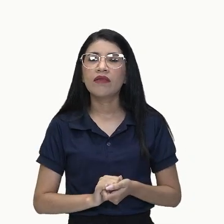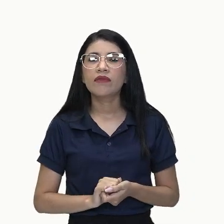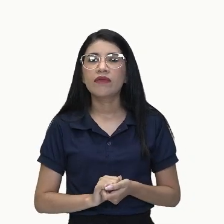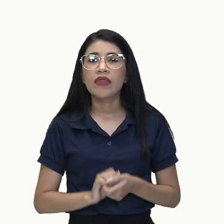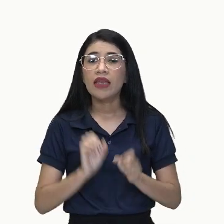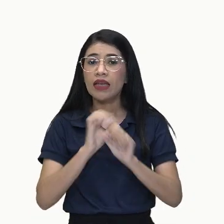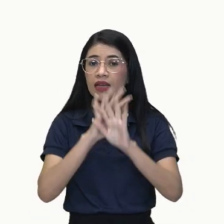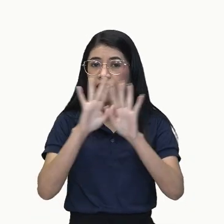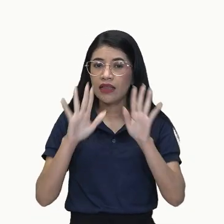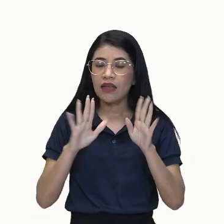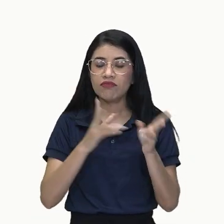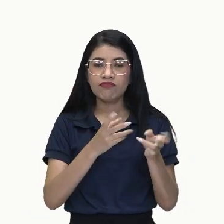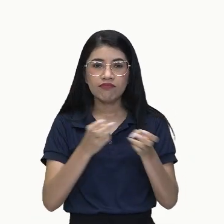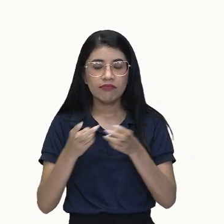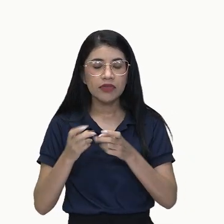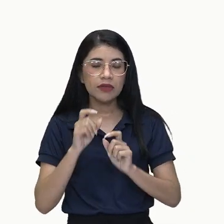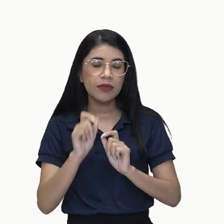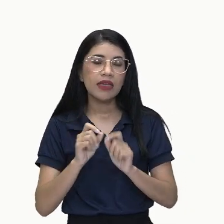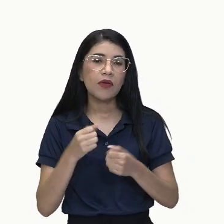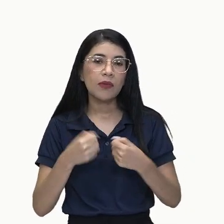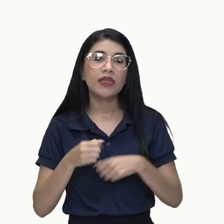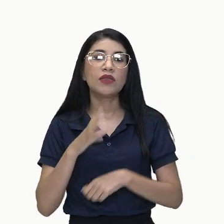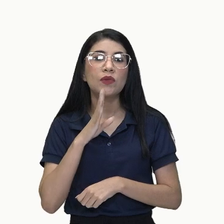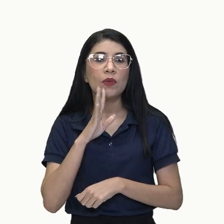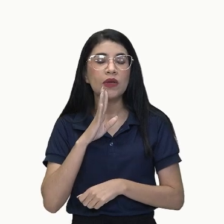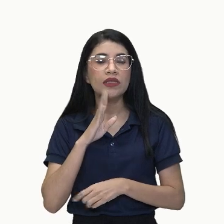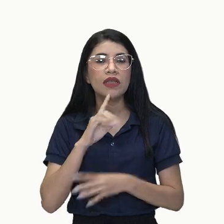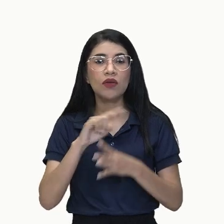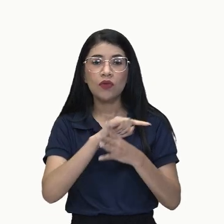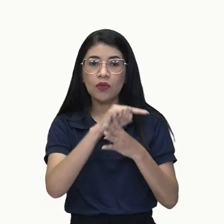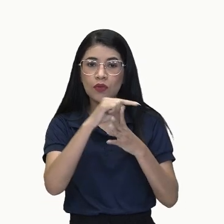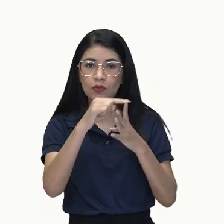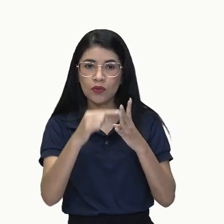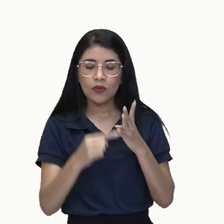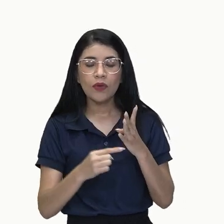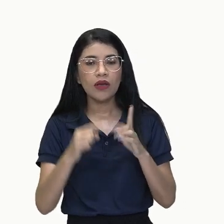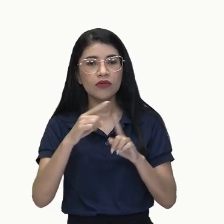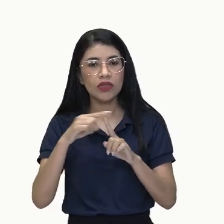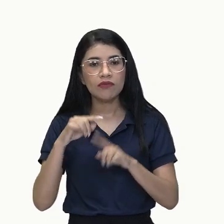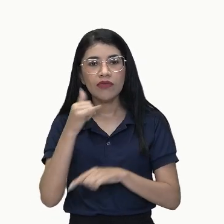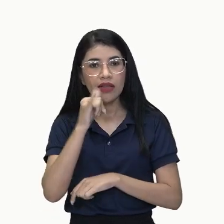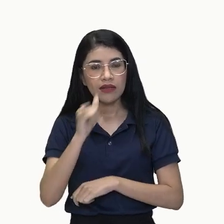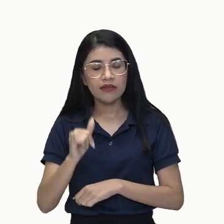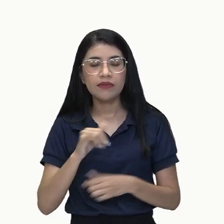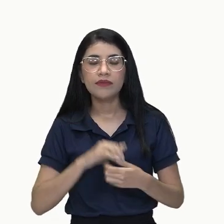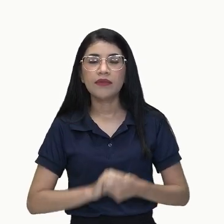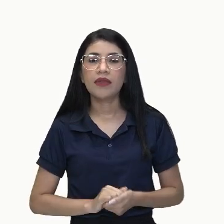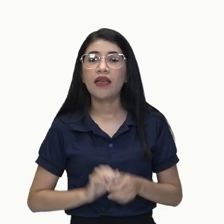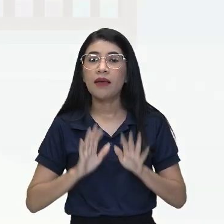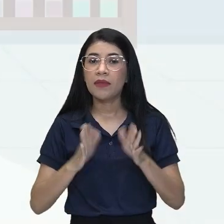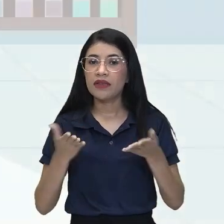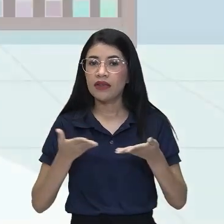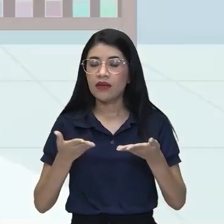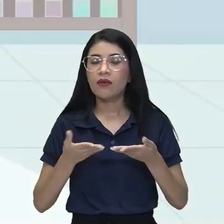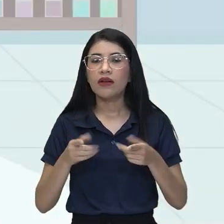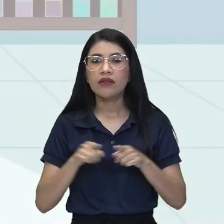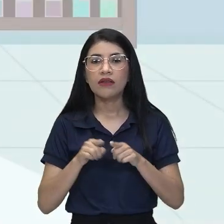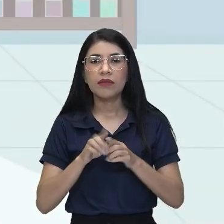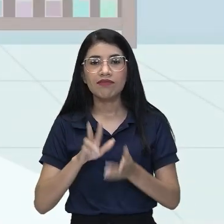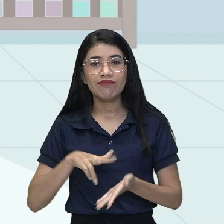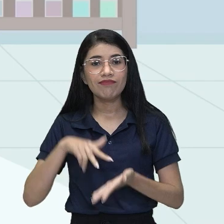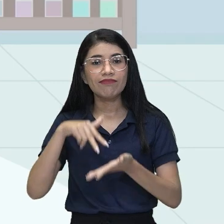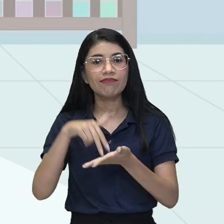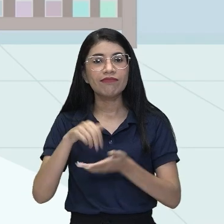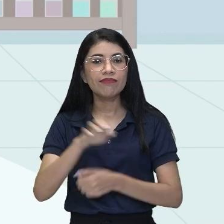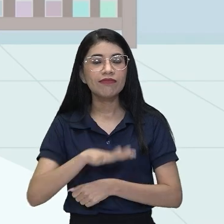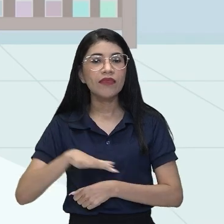eu preciso ter e conhecer as 4 grandezas elétricas. E agora nós estamos aqui